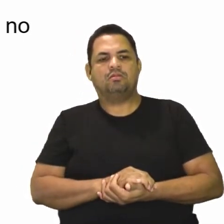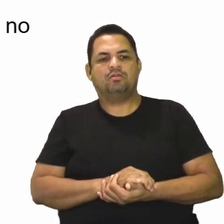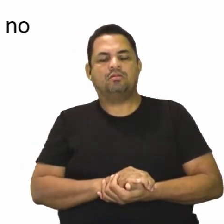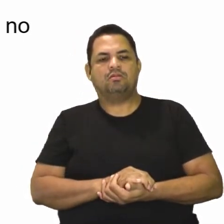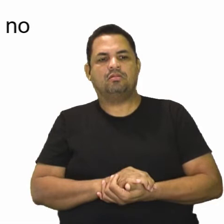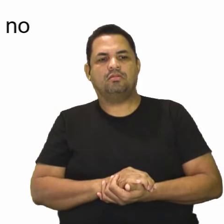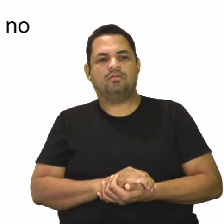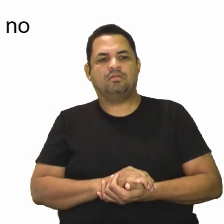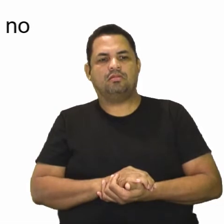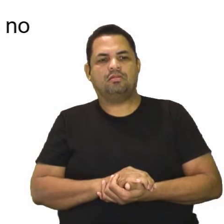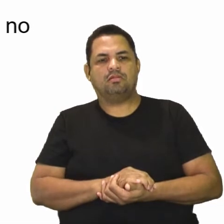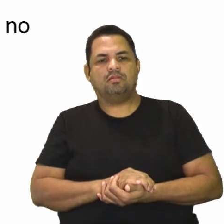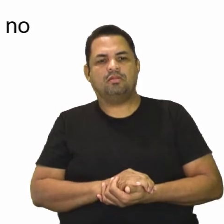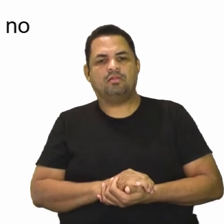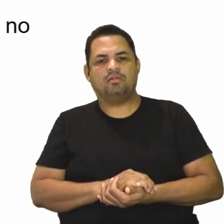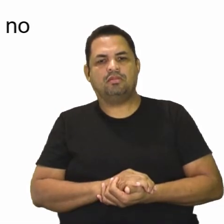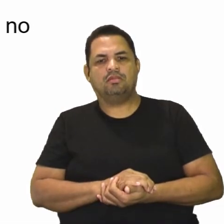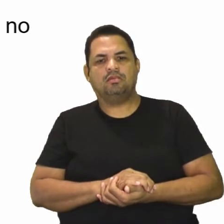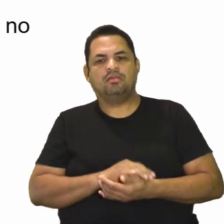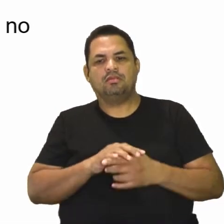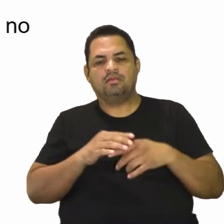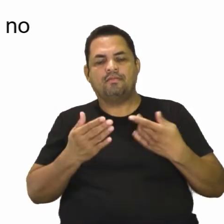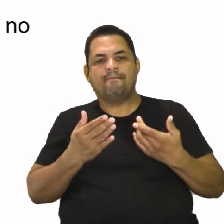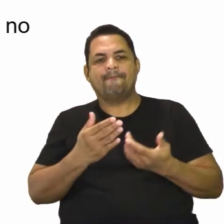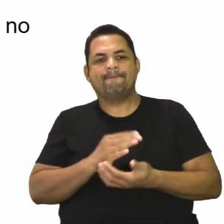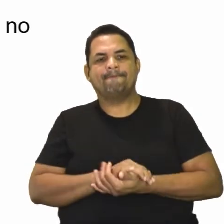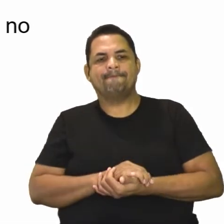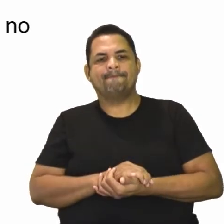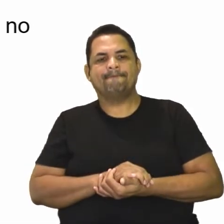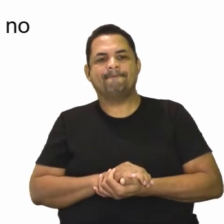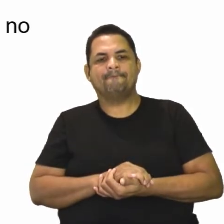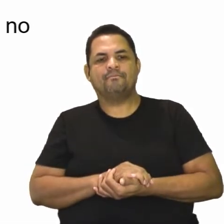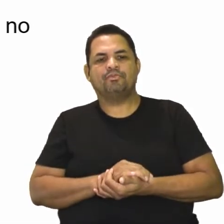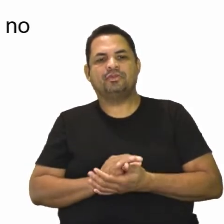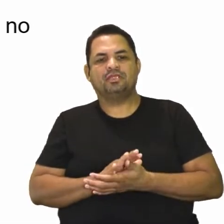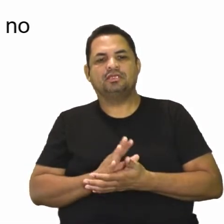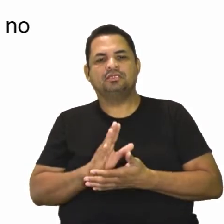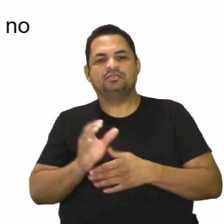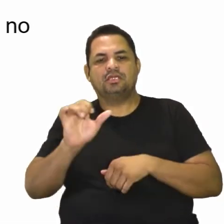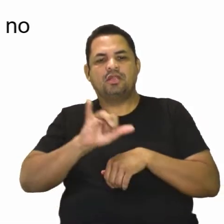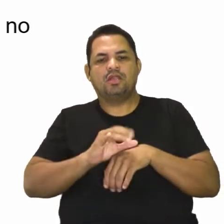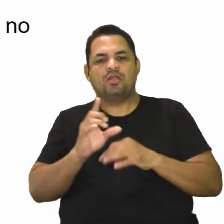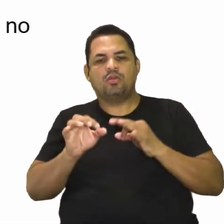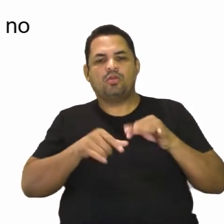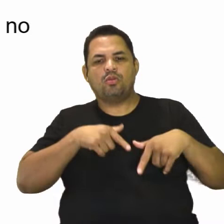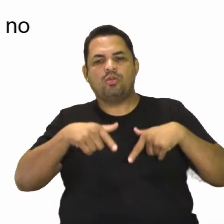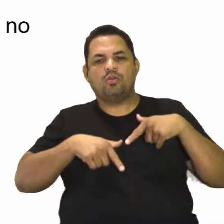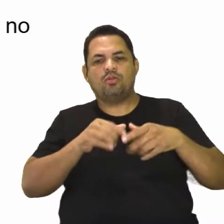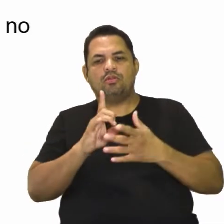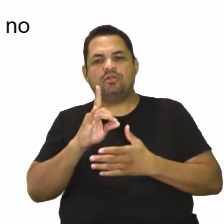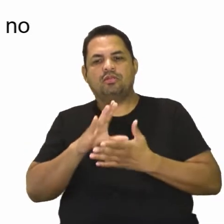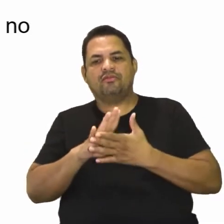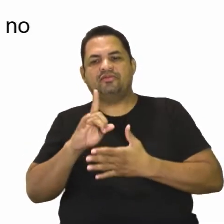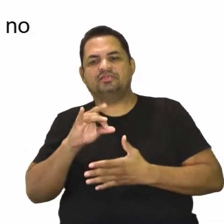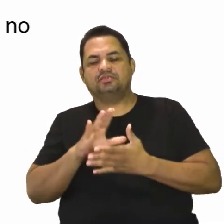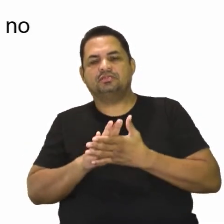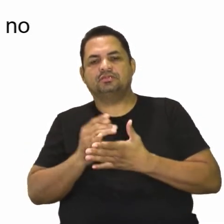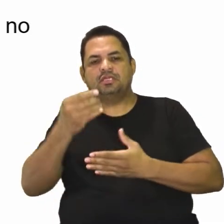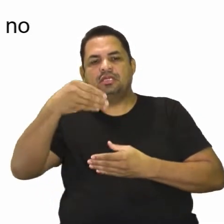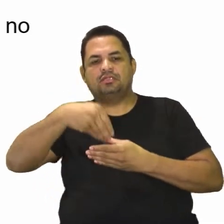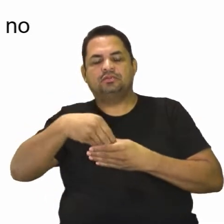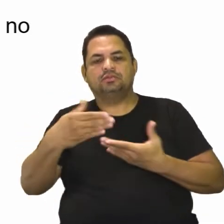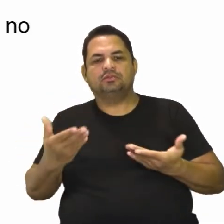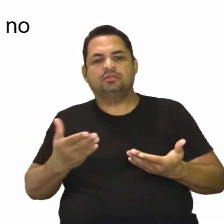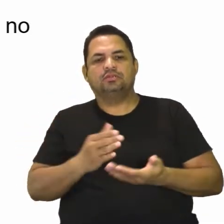Departamento de Operação e Informação, Centro de Operação e Defesa